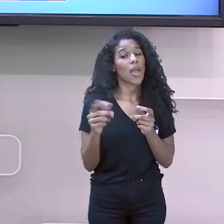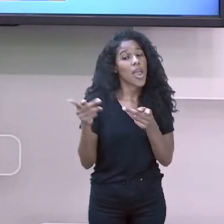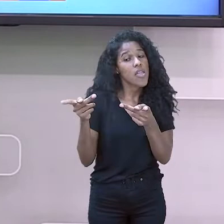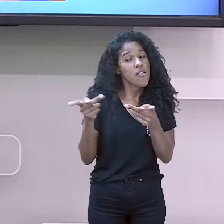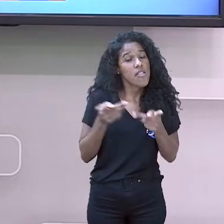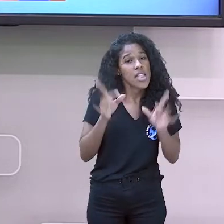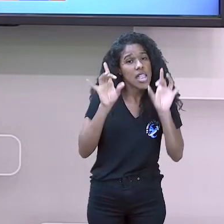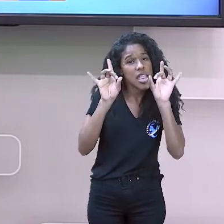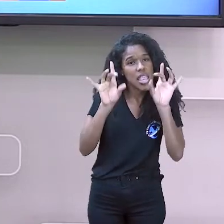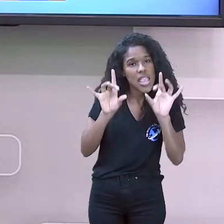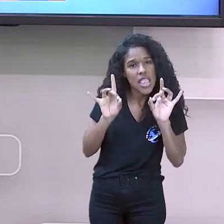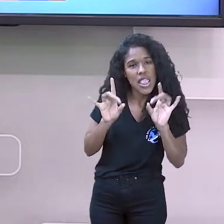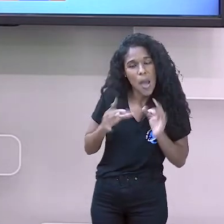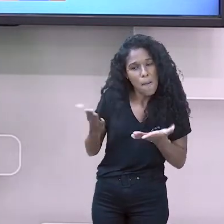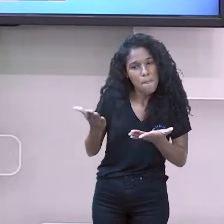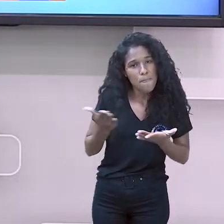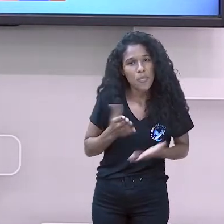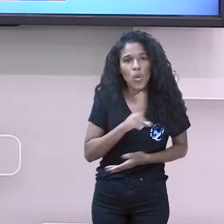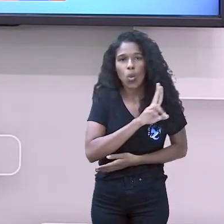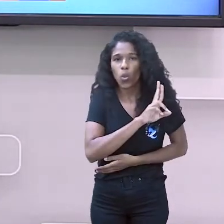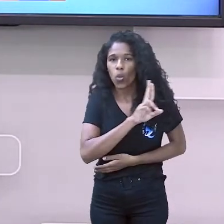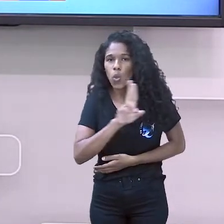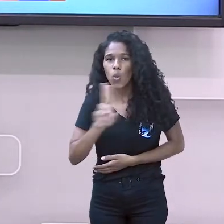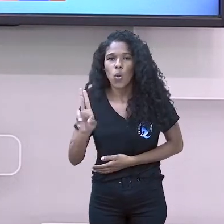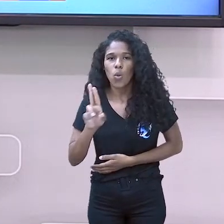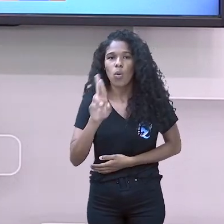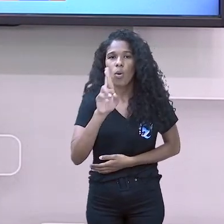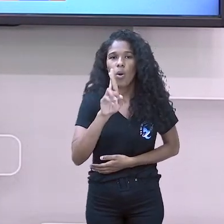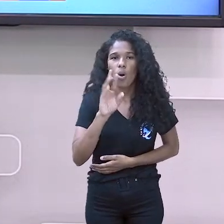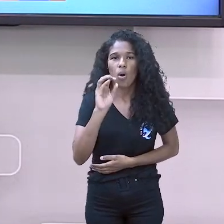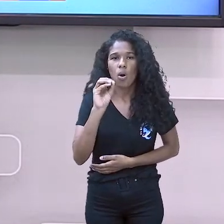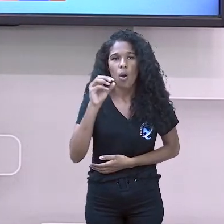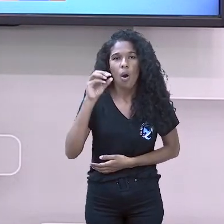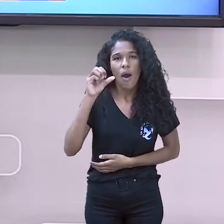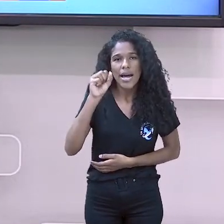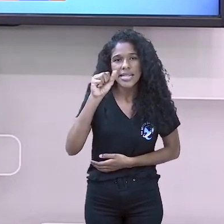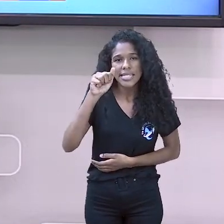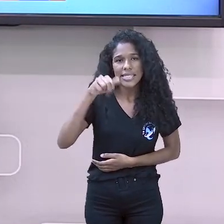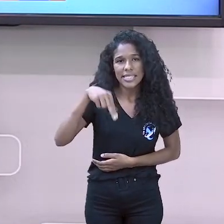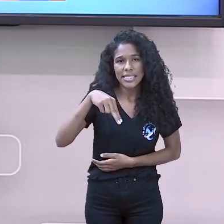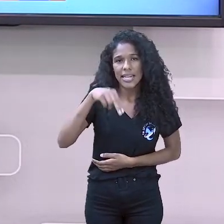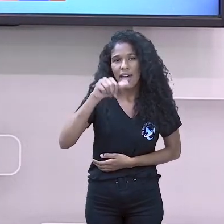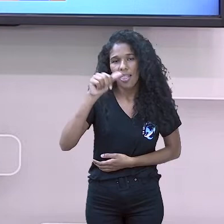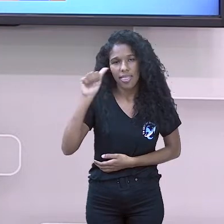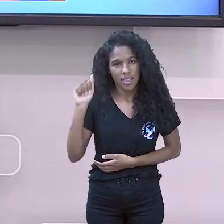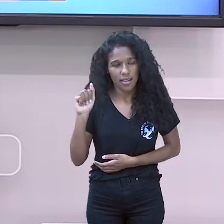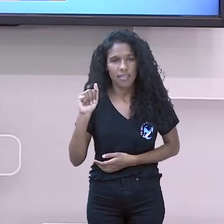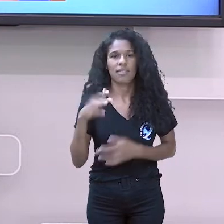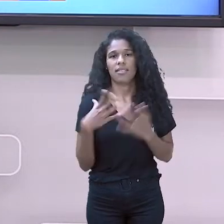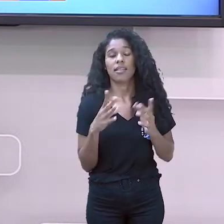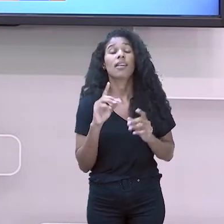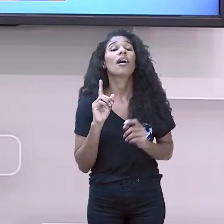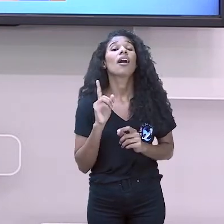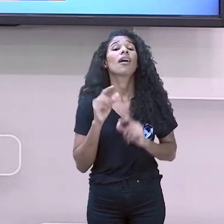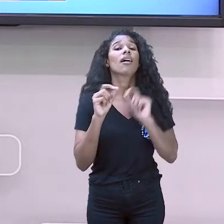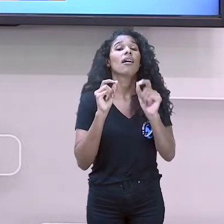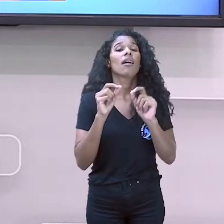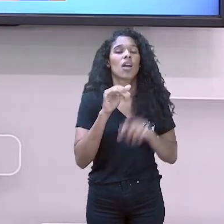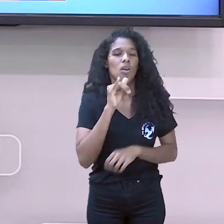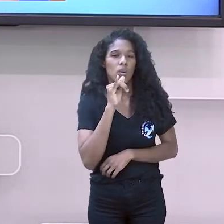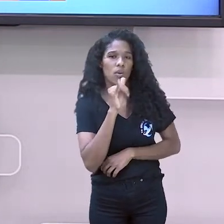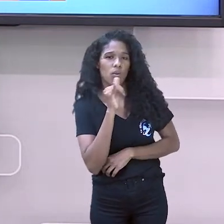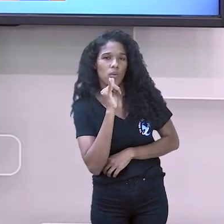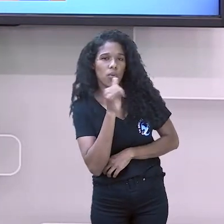se chama Rosana. A Rosana, ela é uma contadora de história aqui, da nossa rede municipal de